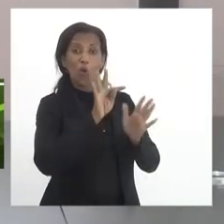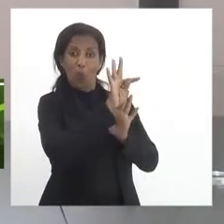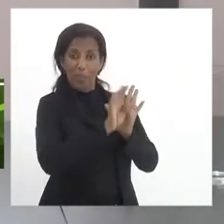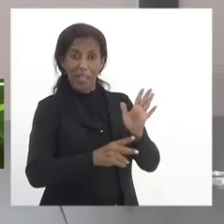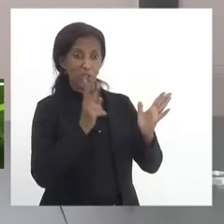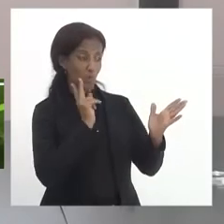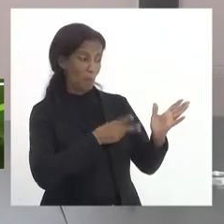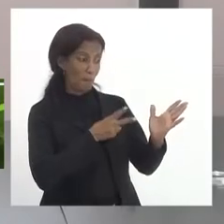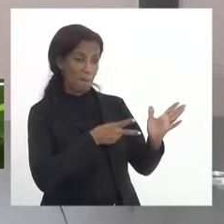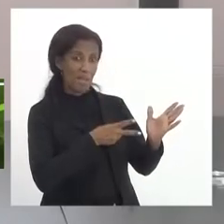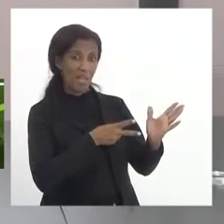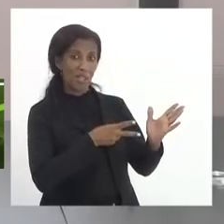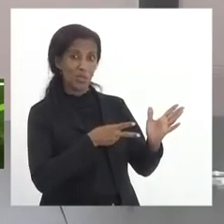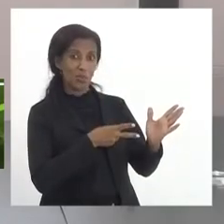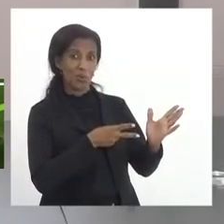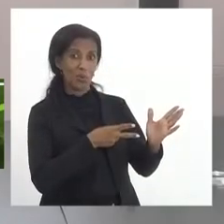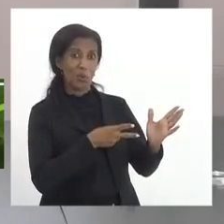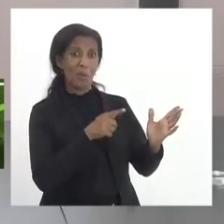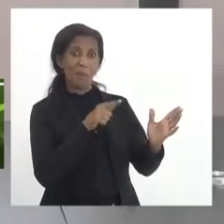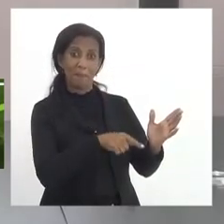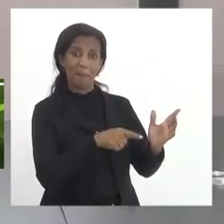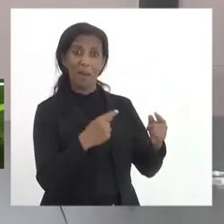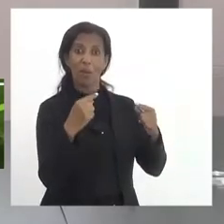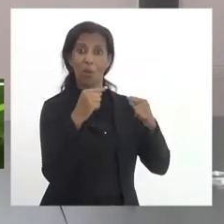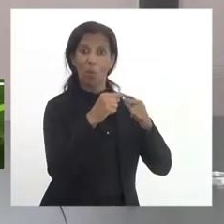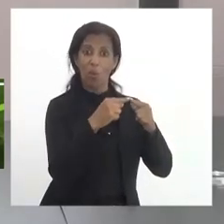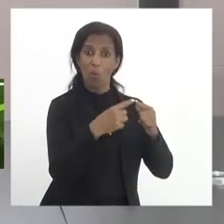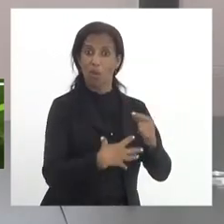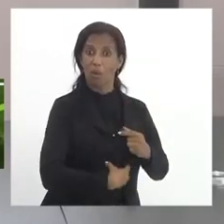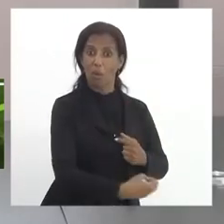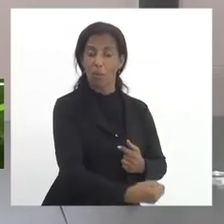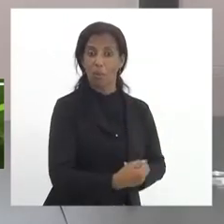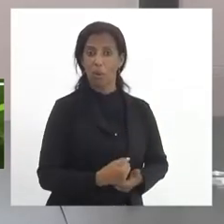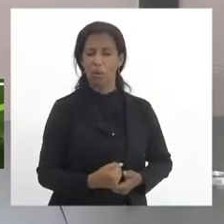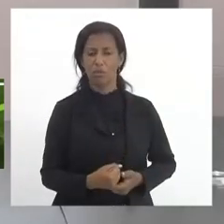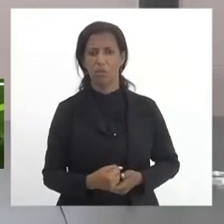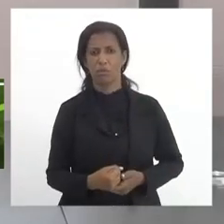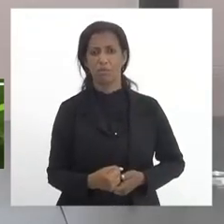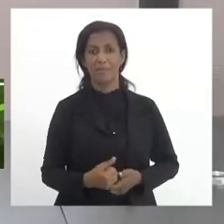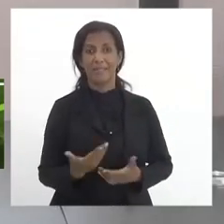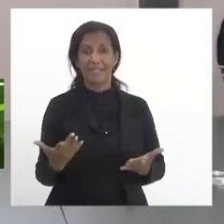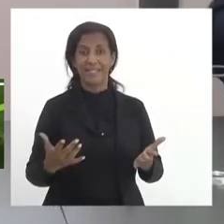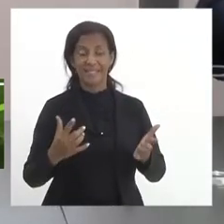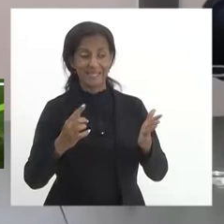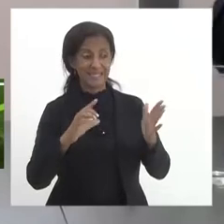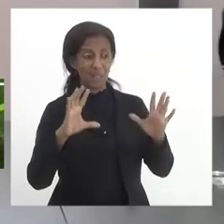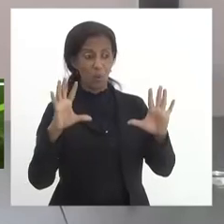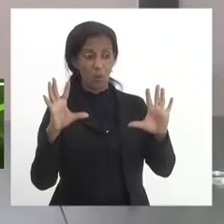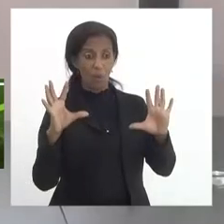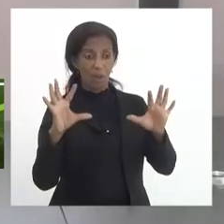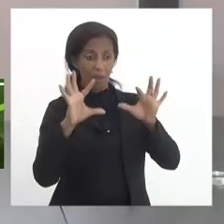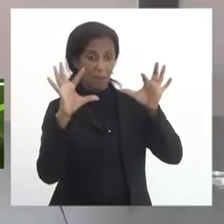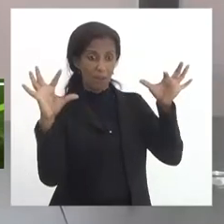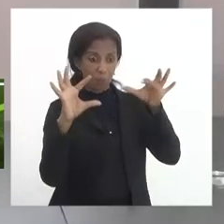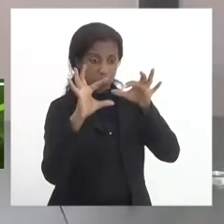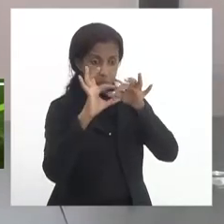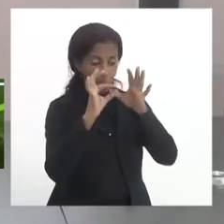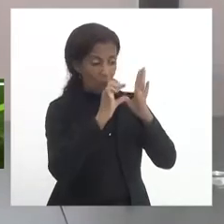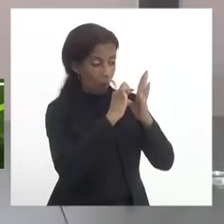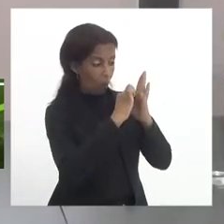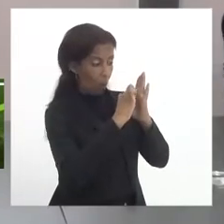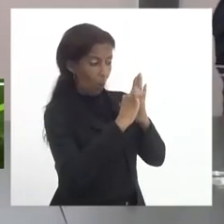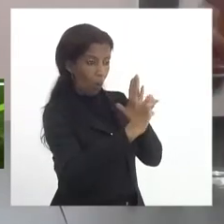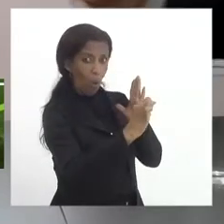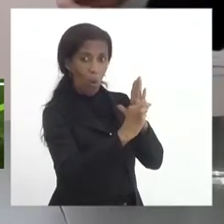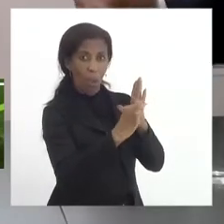do aborto. E o que eu quero dizer é o seguinte: a mesma linha constitucional pode ser